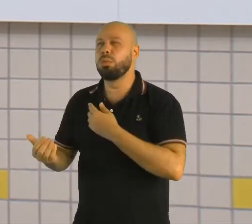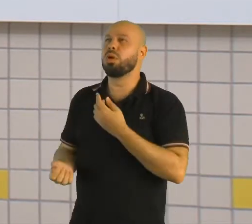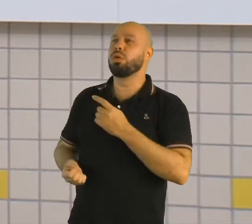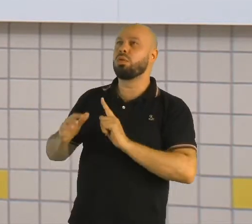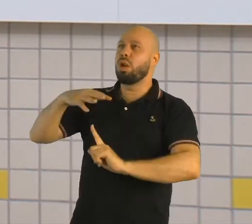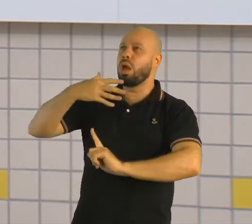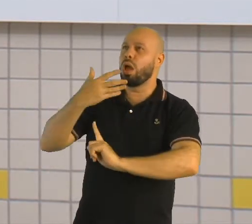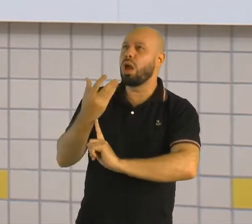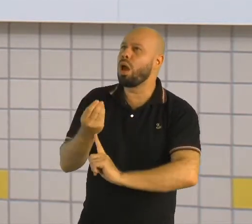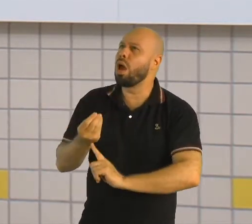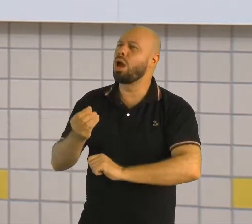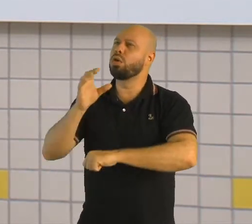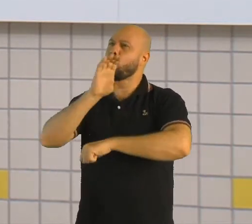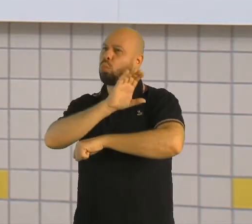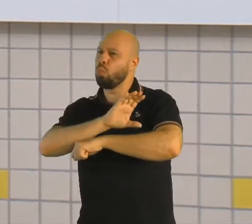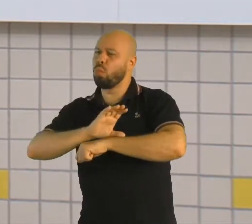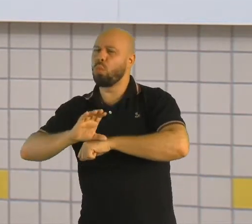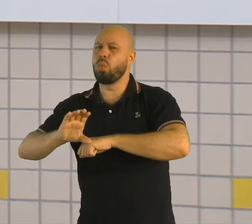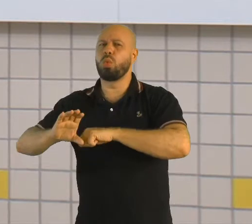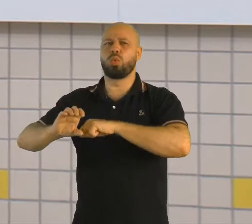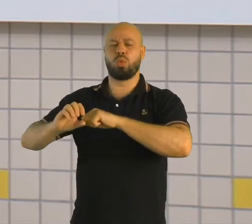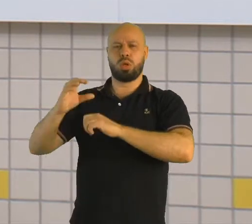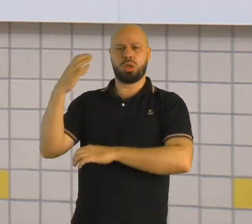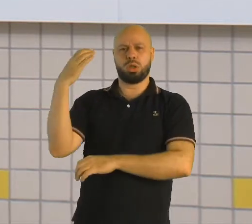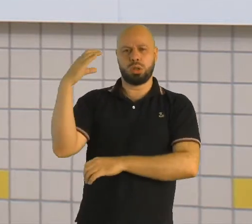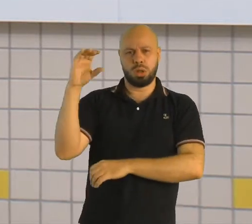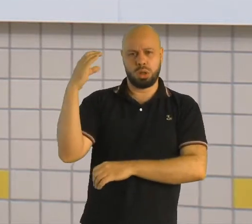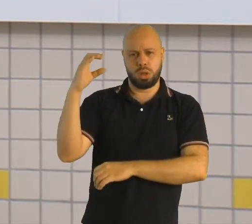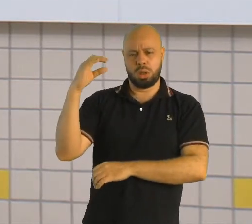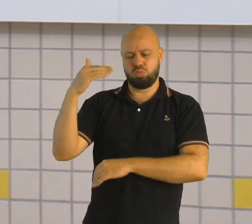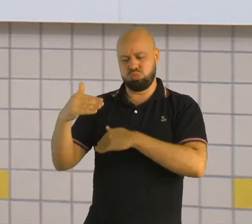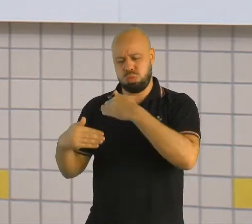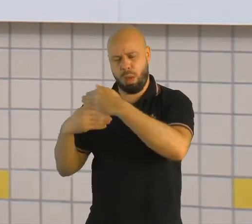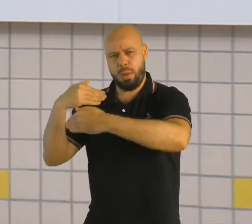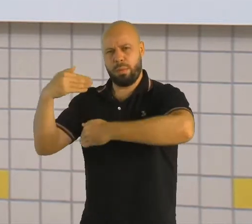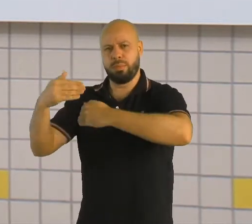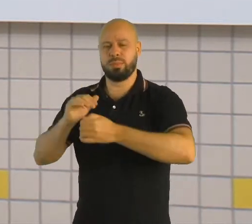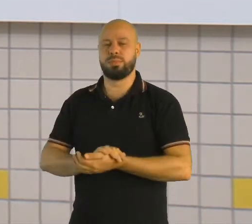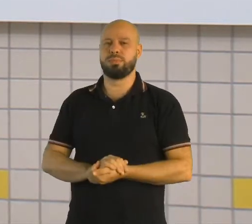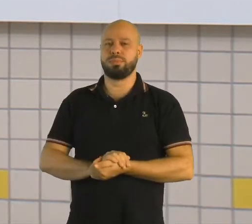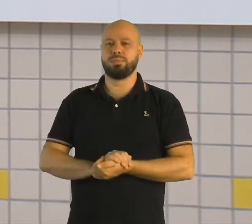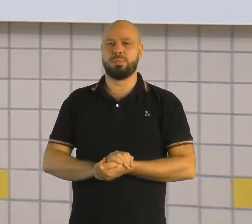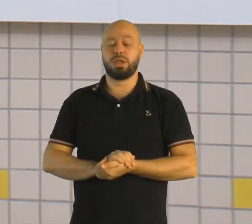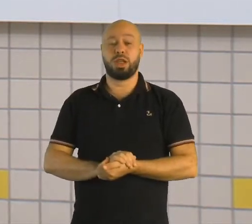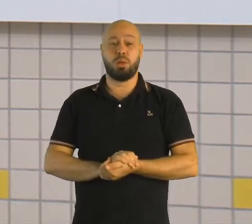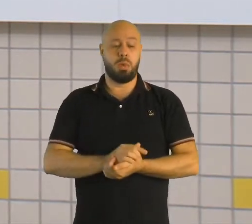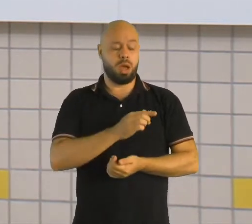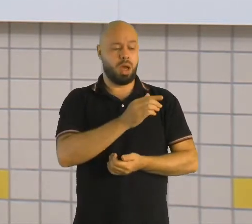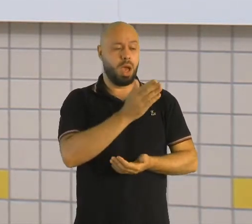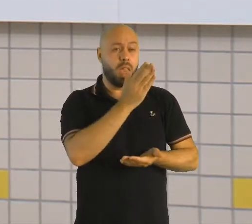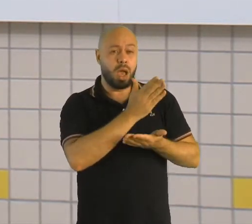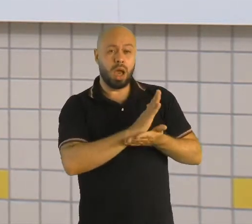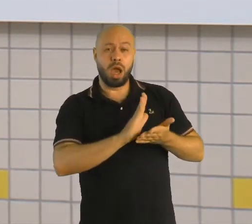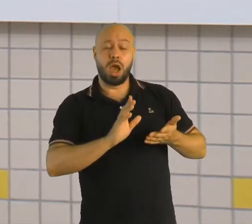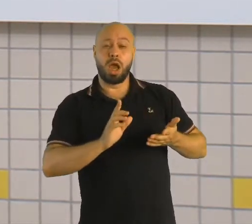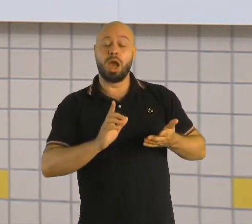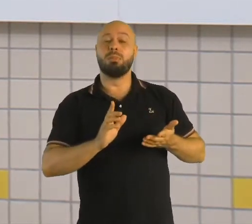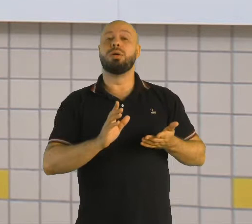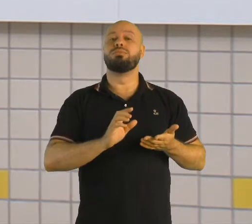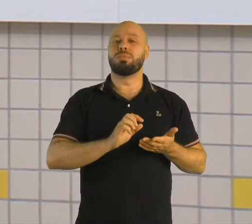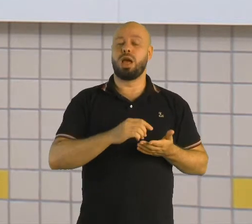um todo, né, no desenvolvimento das ciências, certo? Então, o fim do feudalismo é um fator muito importante